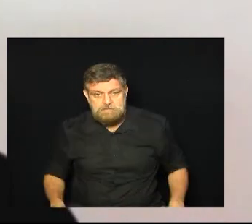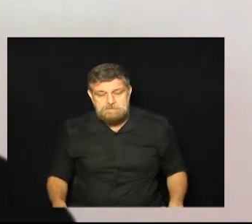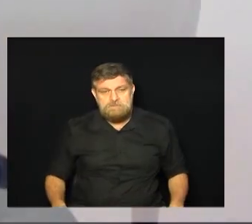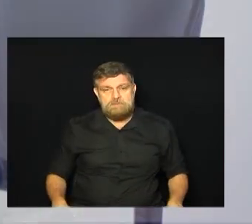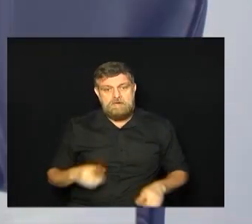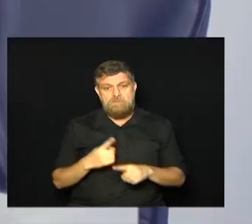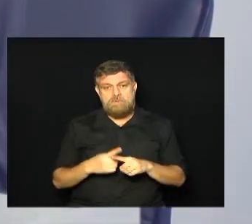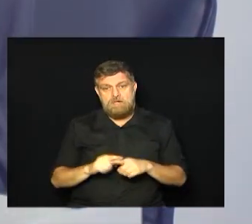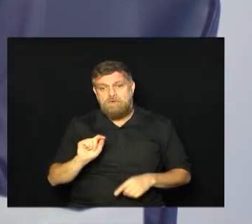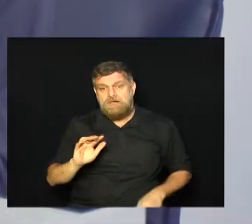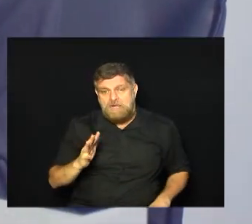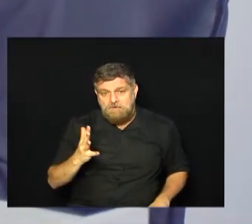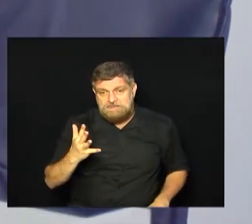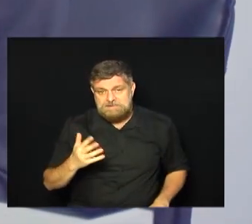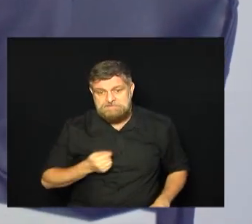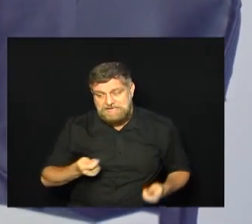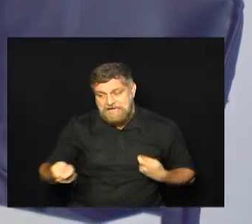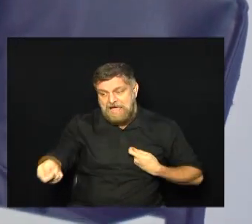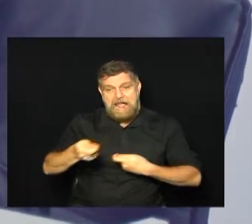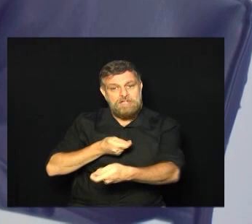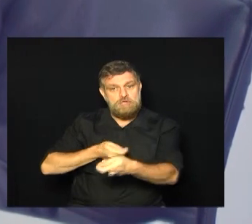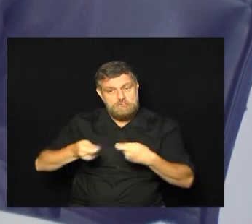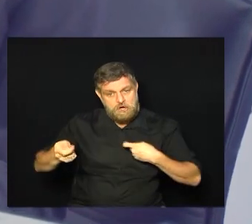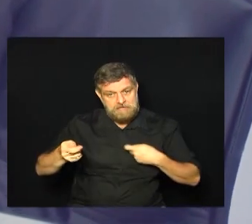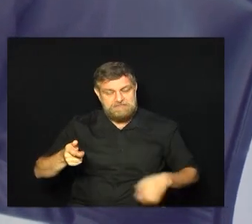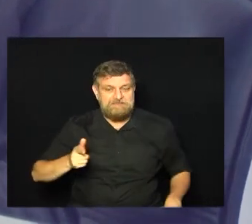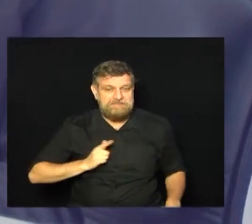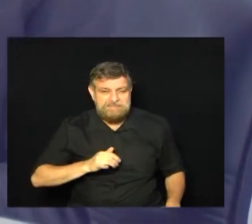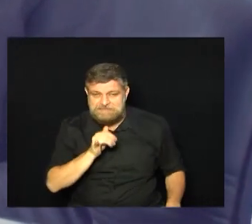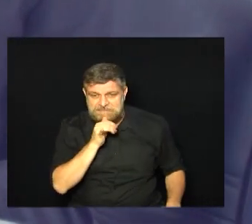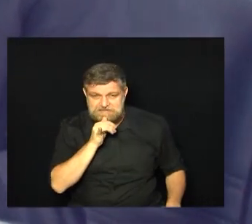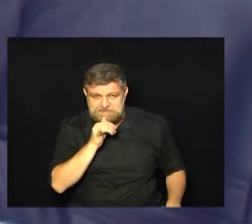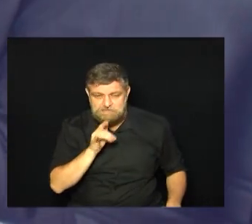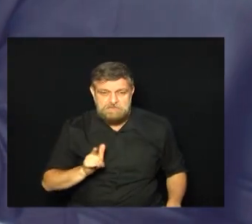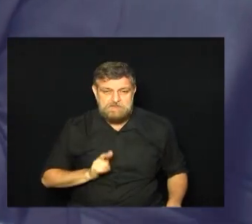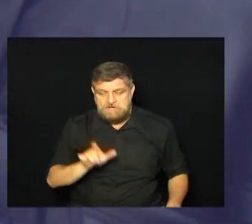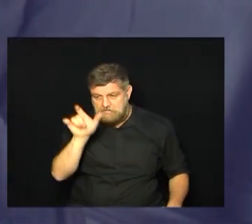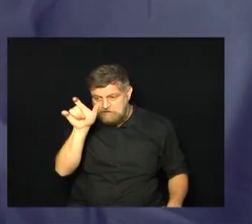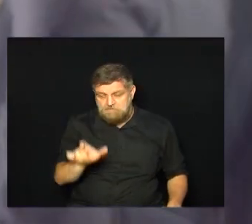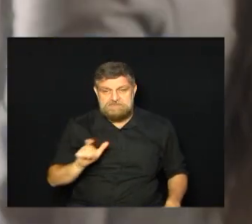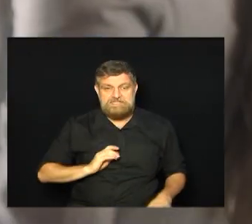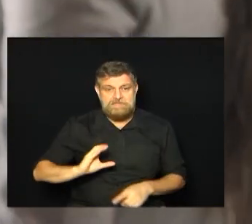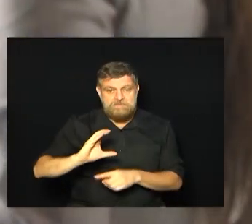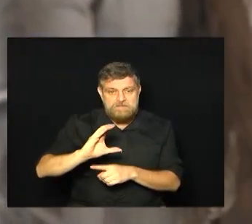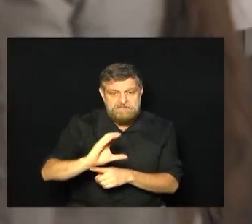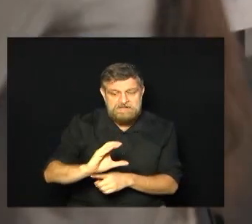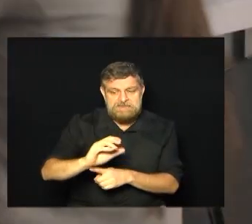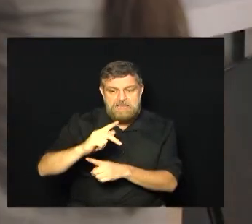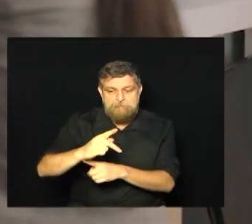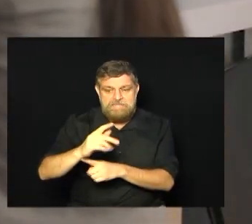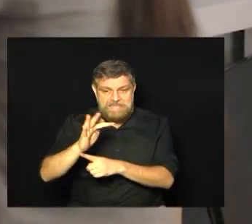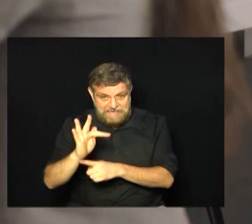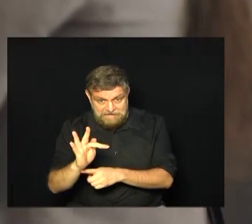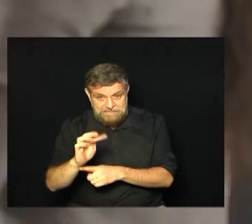Porque na verdade assim, tem que ver essa questão da troca, né? Então se vai, por exemplo, quando você está no seu CPF, tem alguns